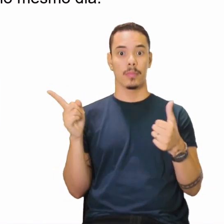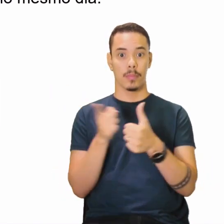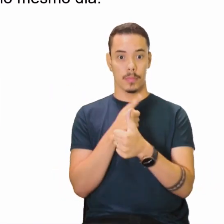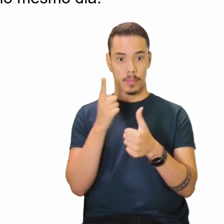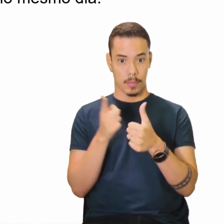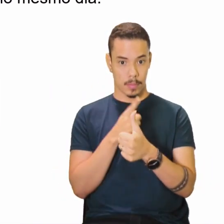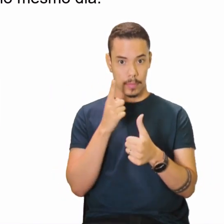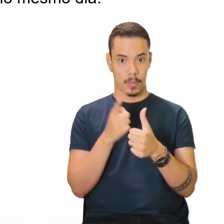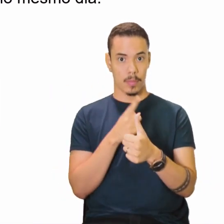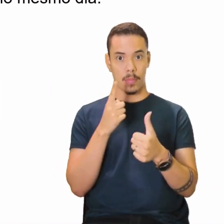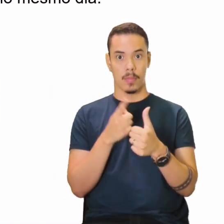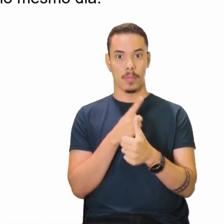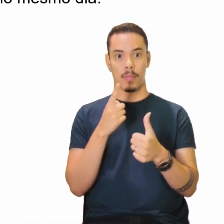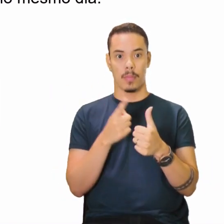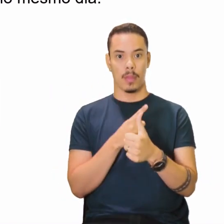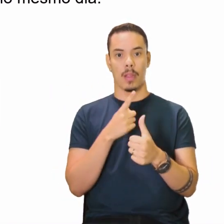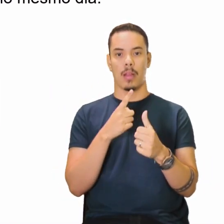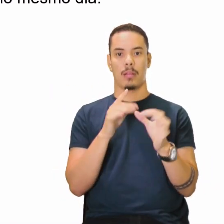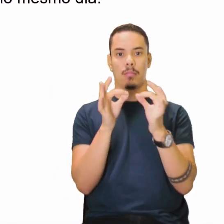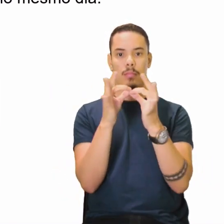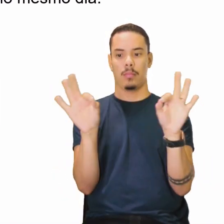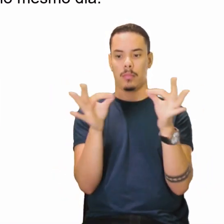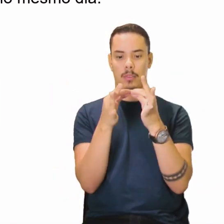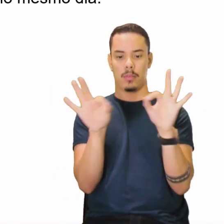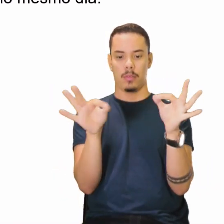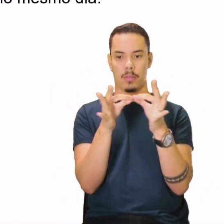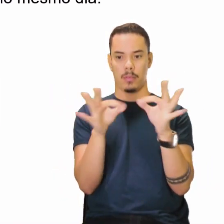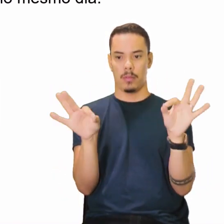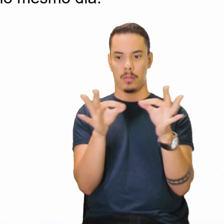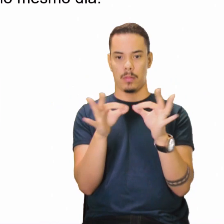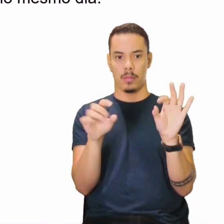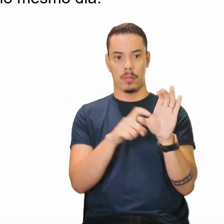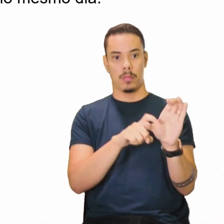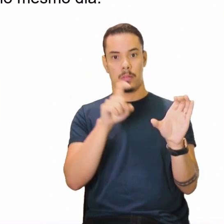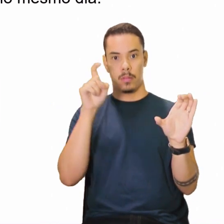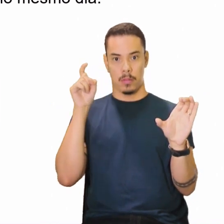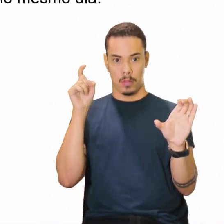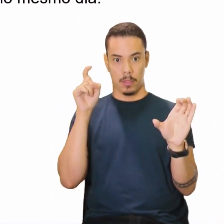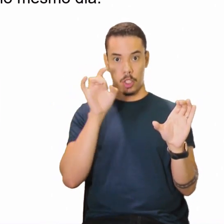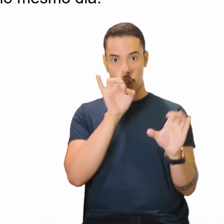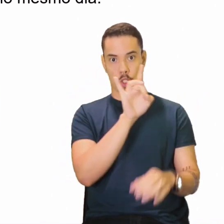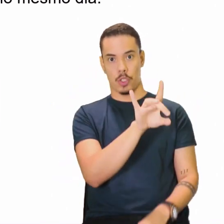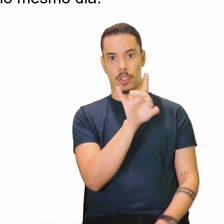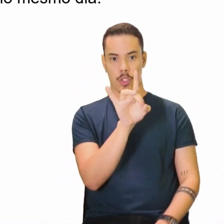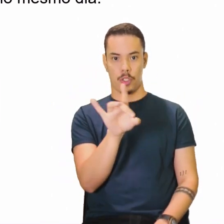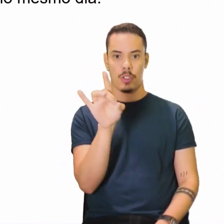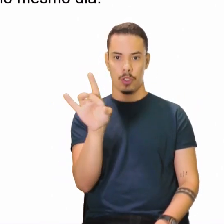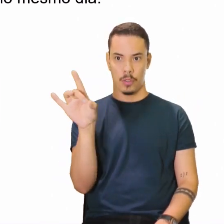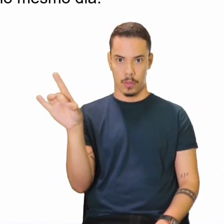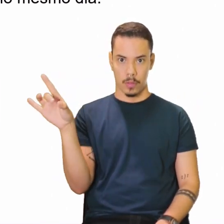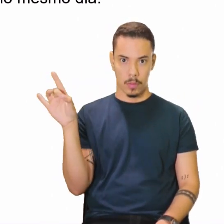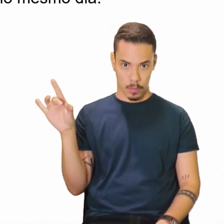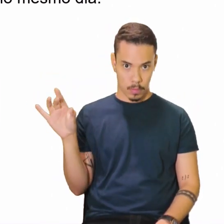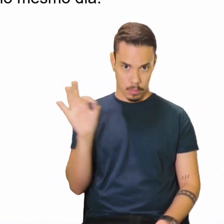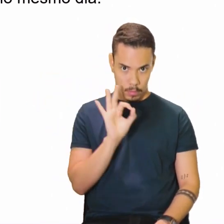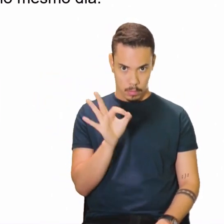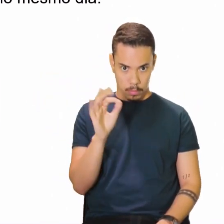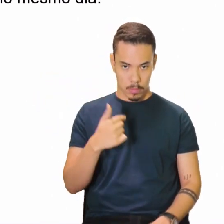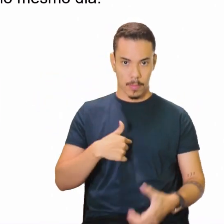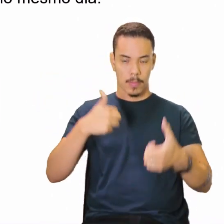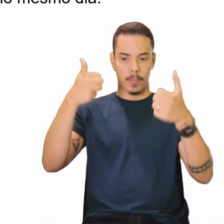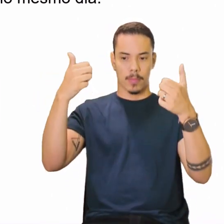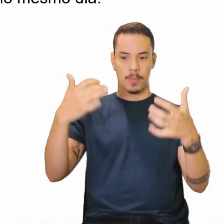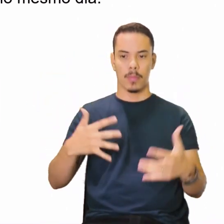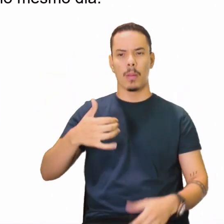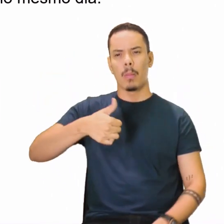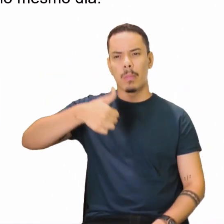né? sintática. Isso, primeiro, nós estamos estudando individual, isolado. Não foi isso que a gente falou lá na